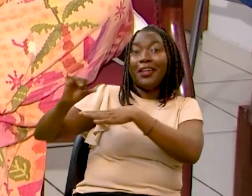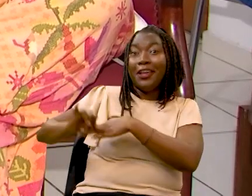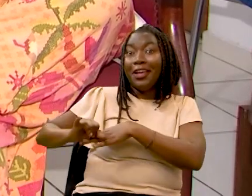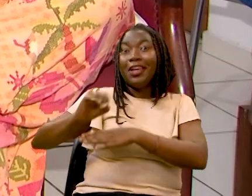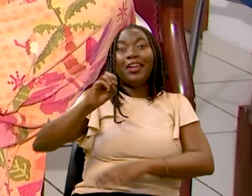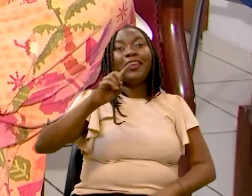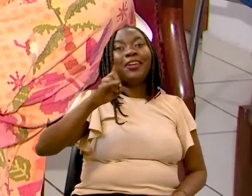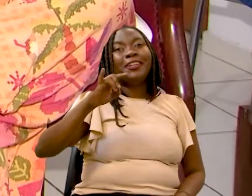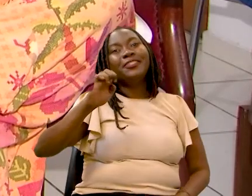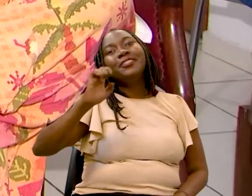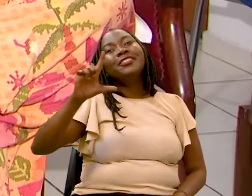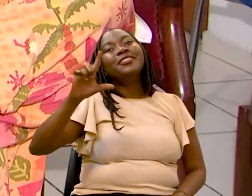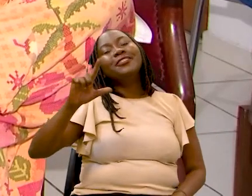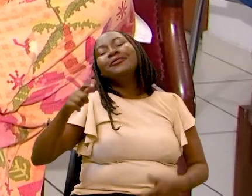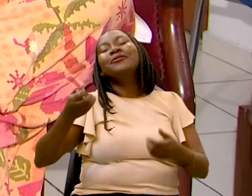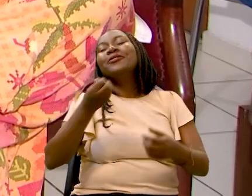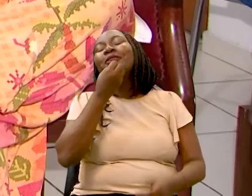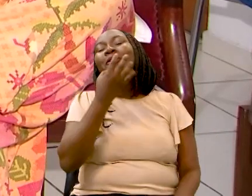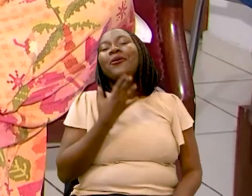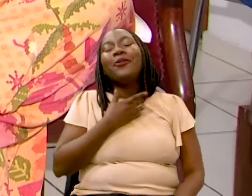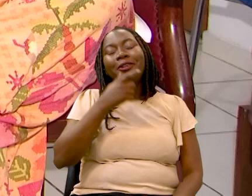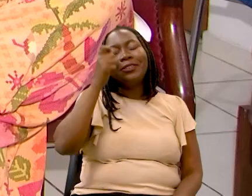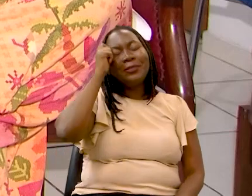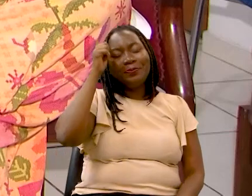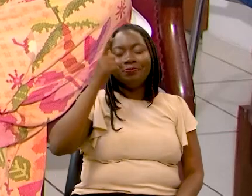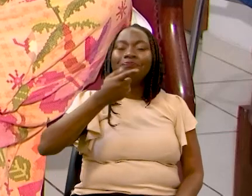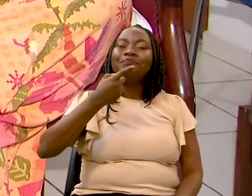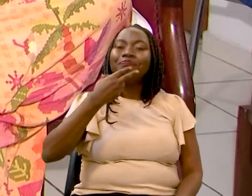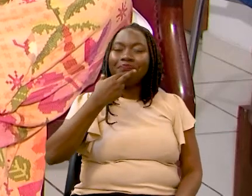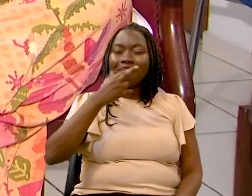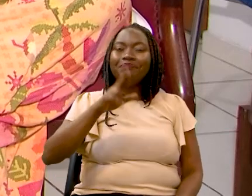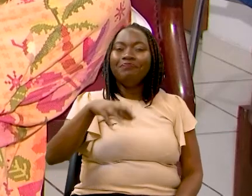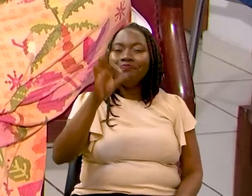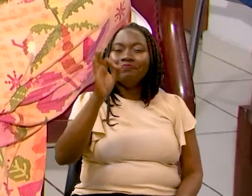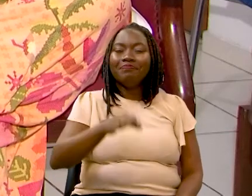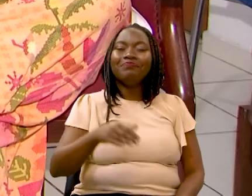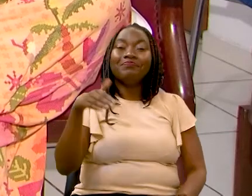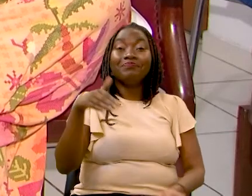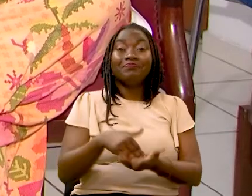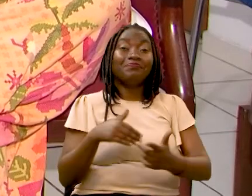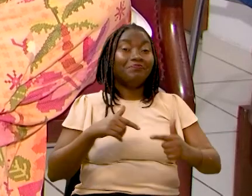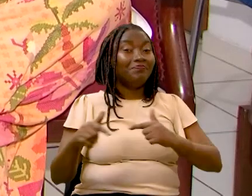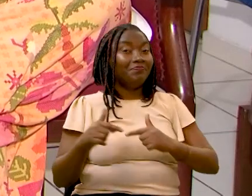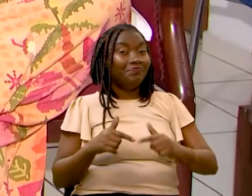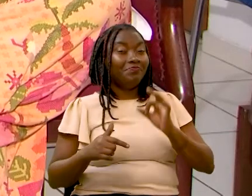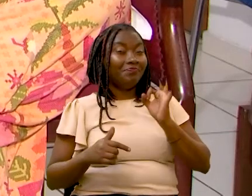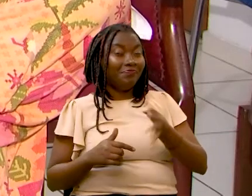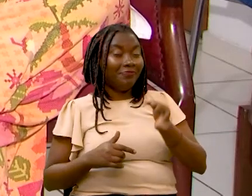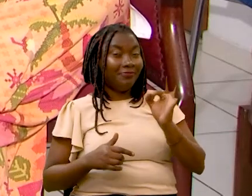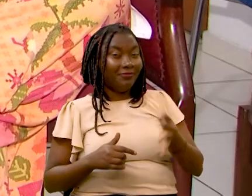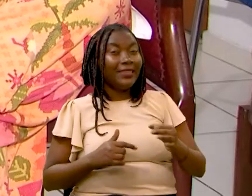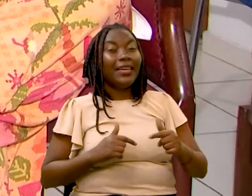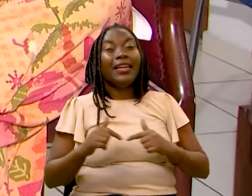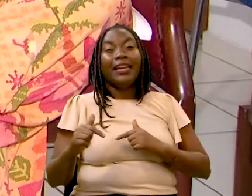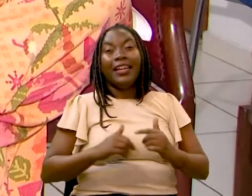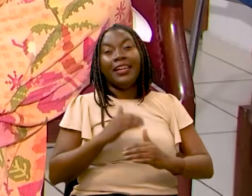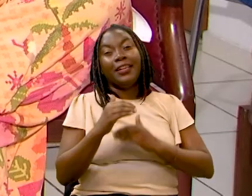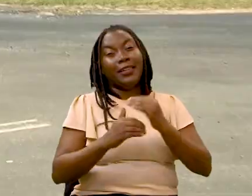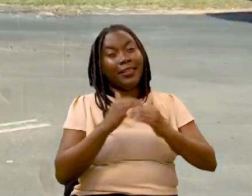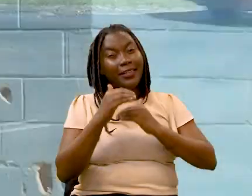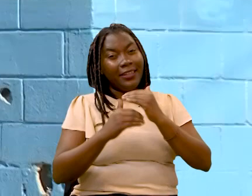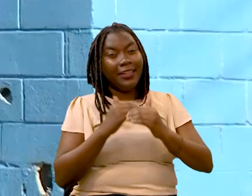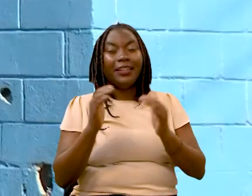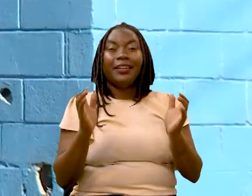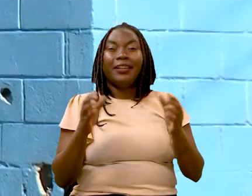que está acontecendo no Parque Osiel. Conta dessa ideia para nós. Exatamente, é o nosso último trabalho, né?